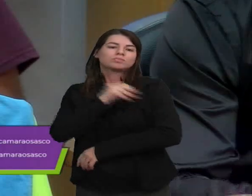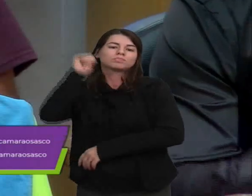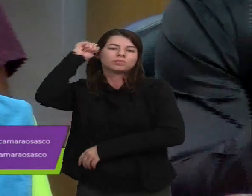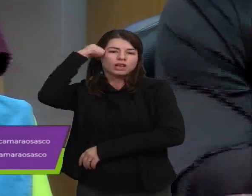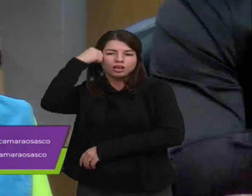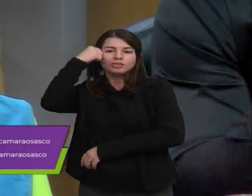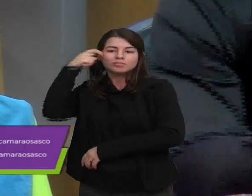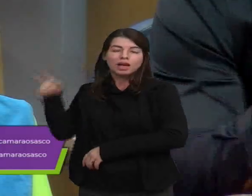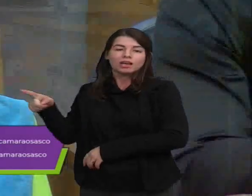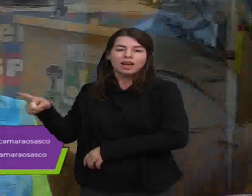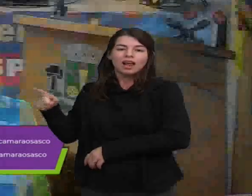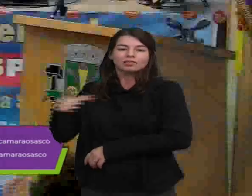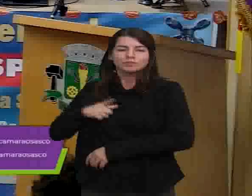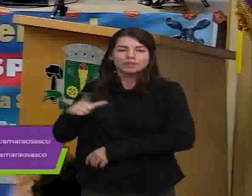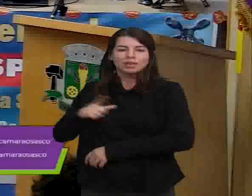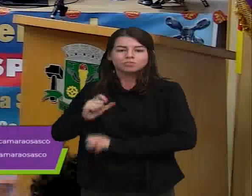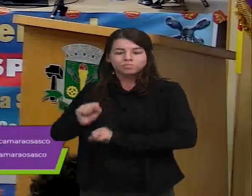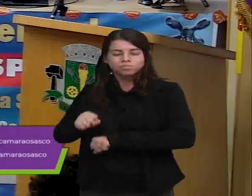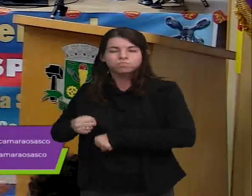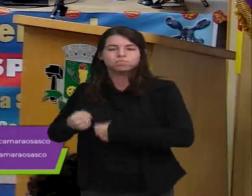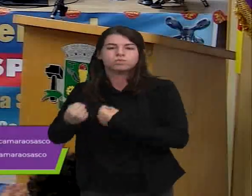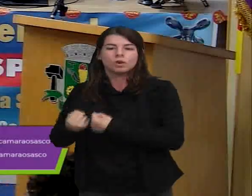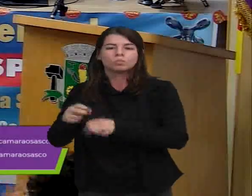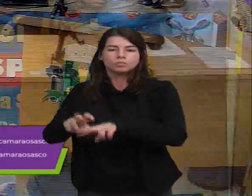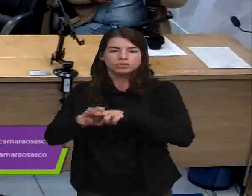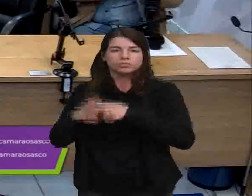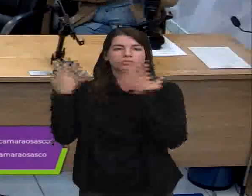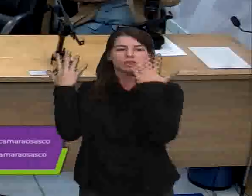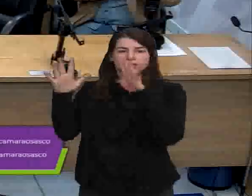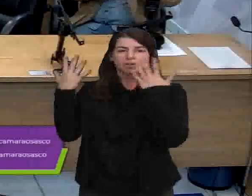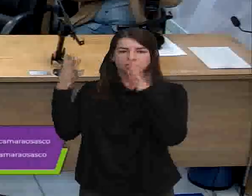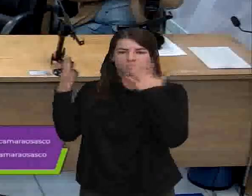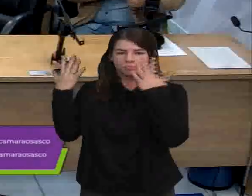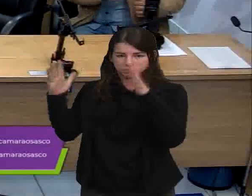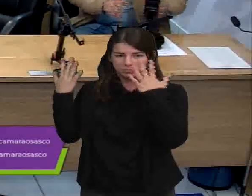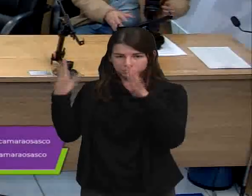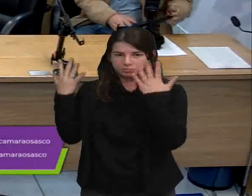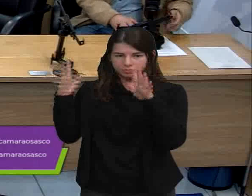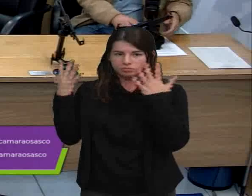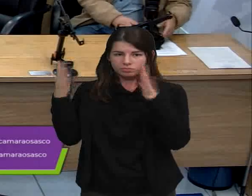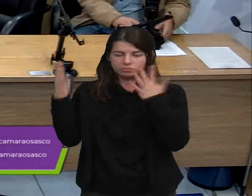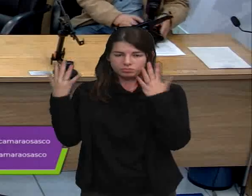câmaras municipais. Então, merece muitas palmas.